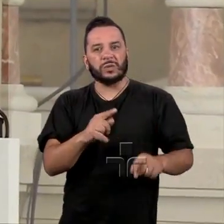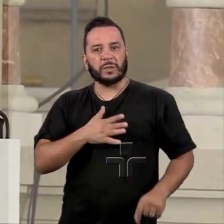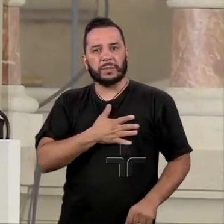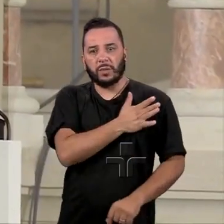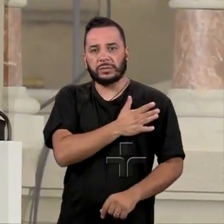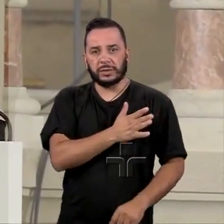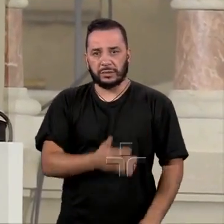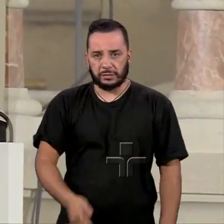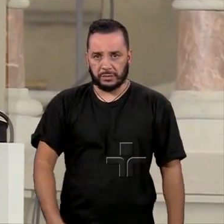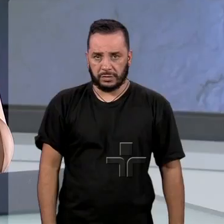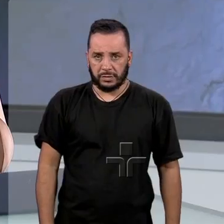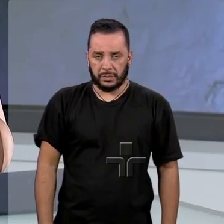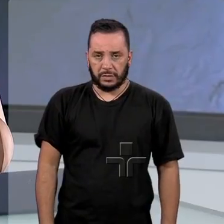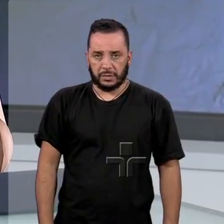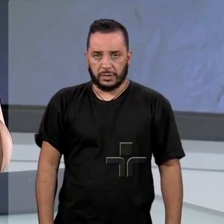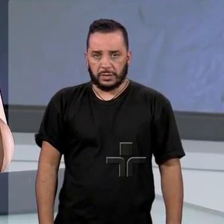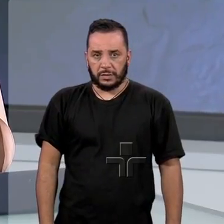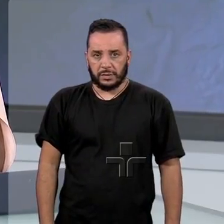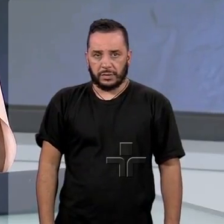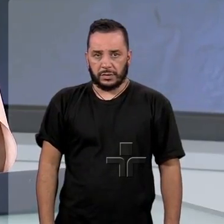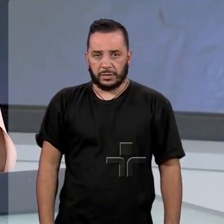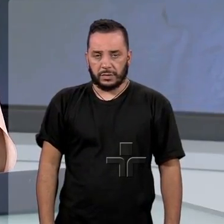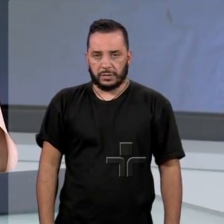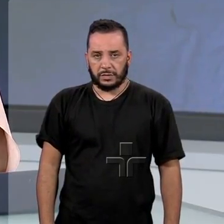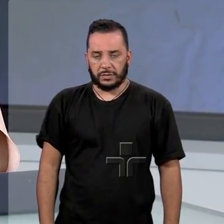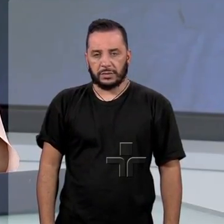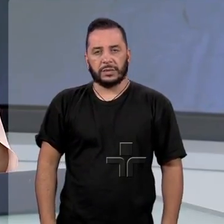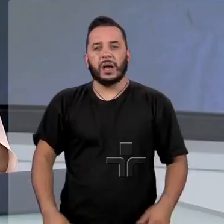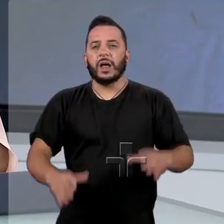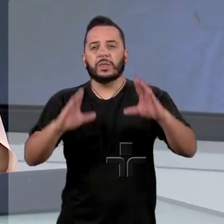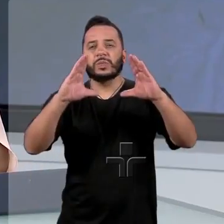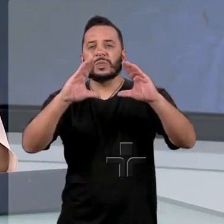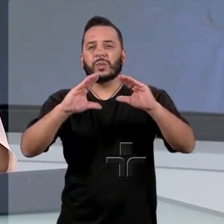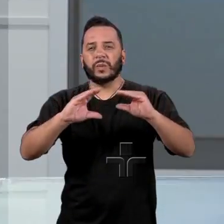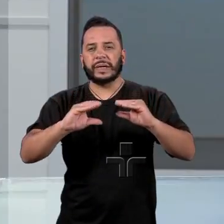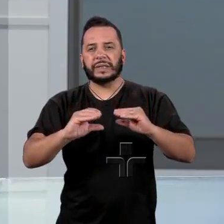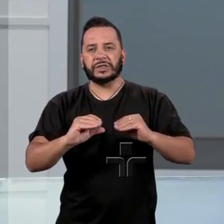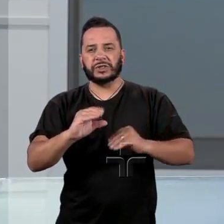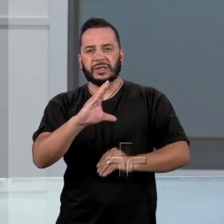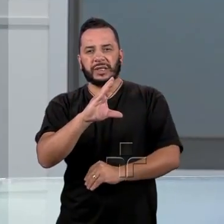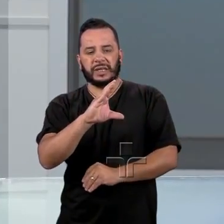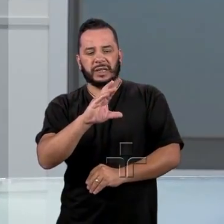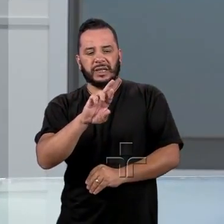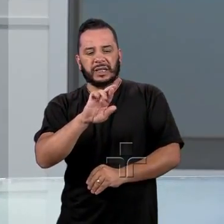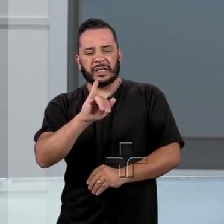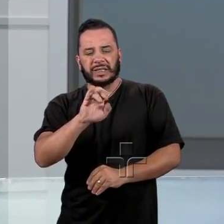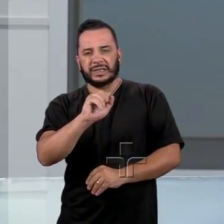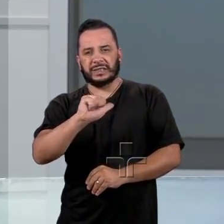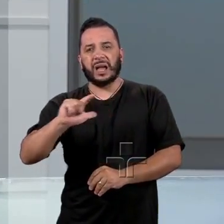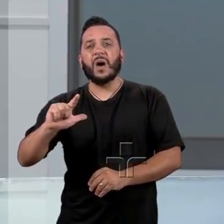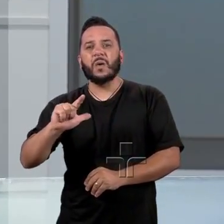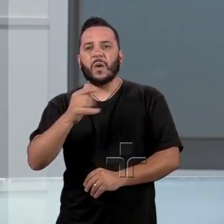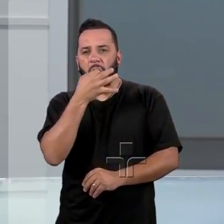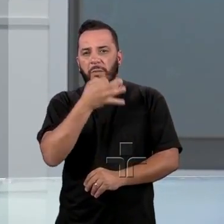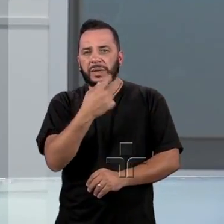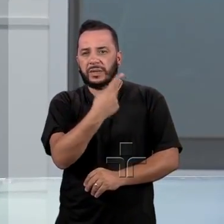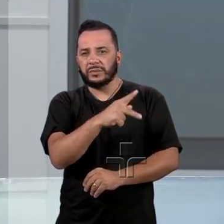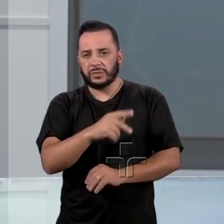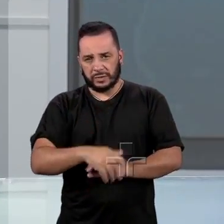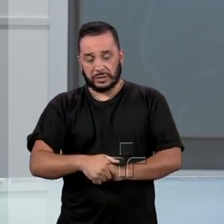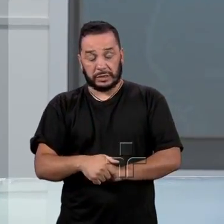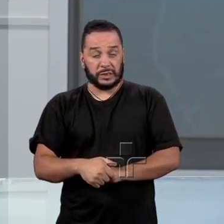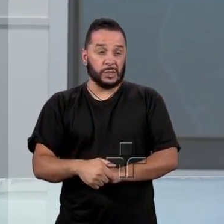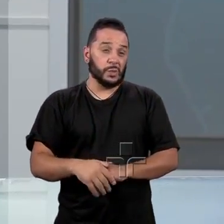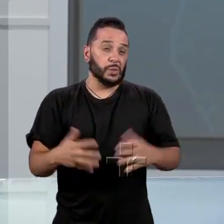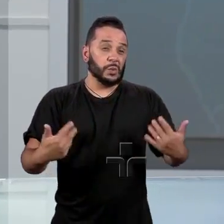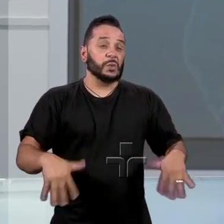passiert. Arlene, sobre a Noite dos Cristais. Olha, é realmente uma